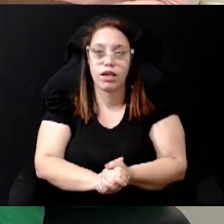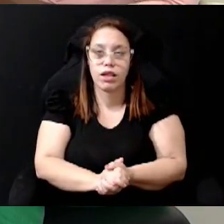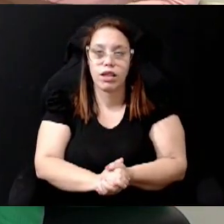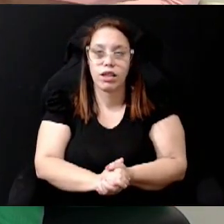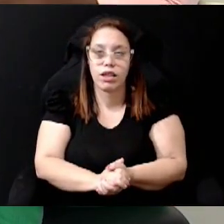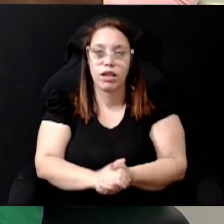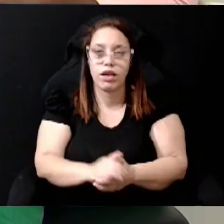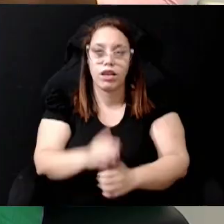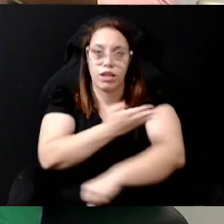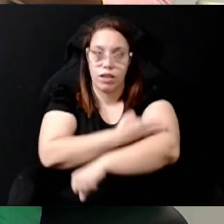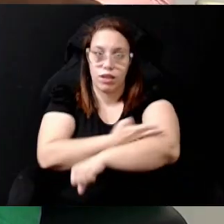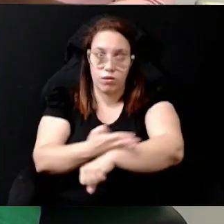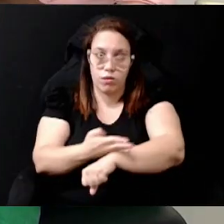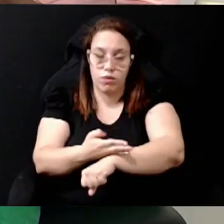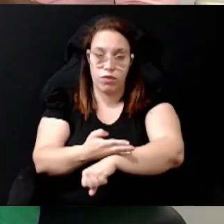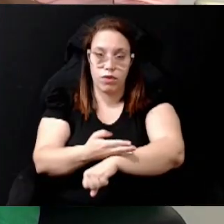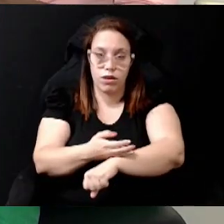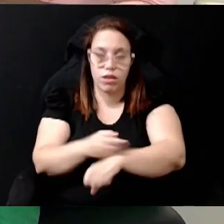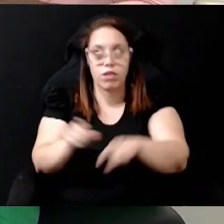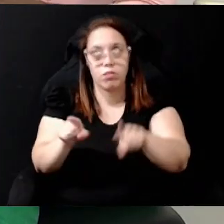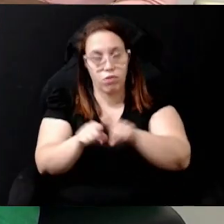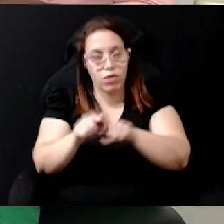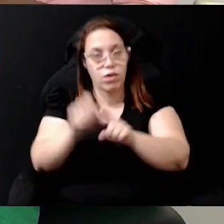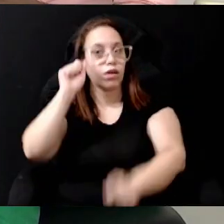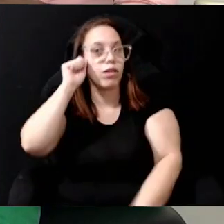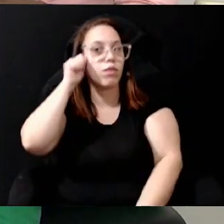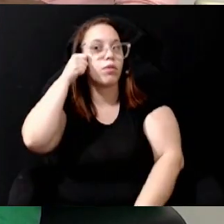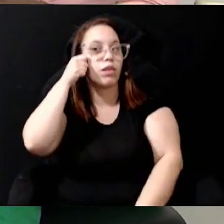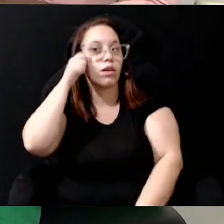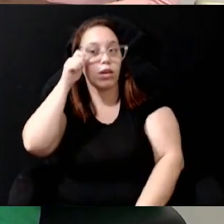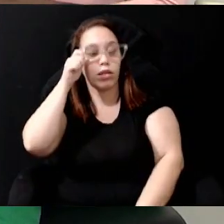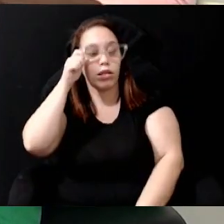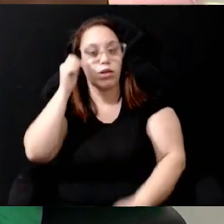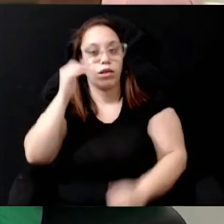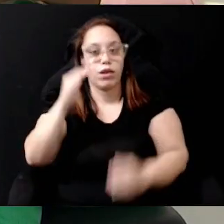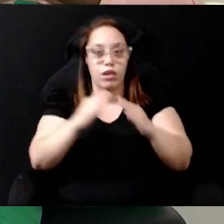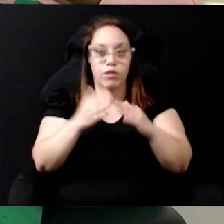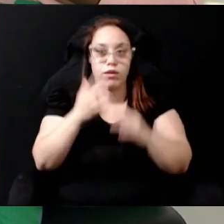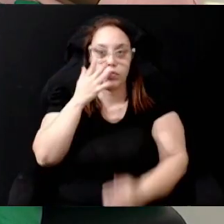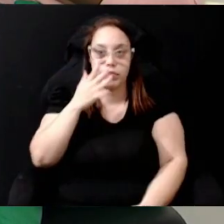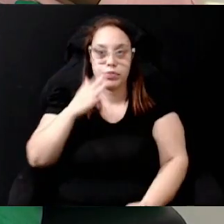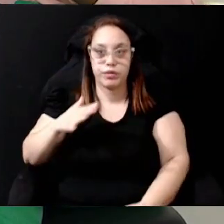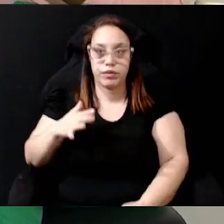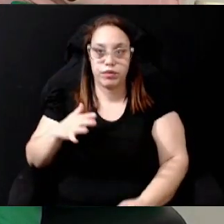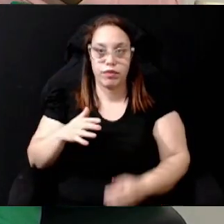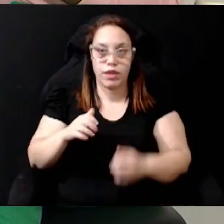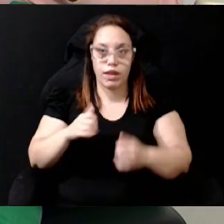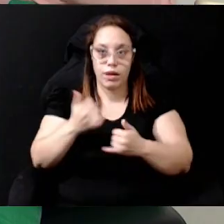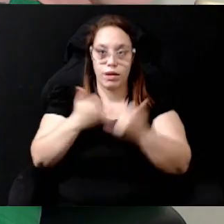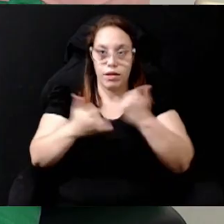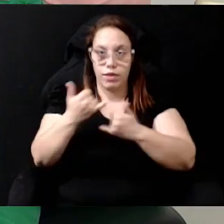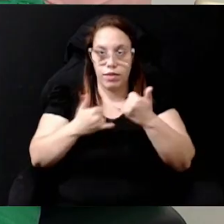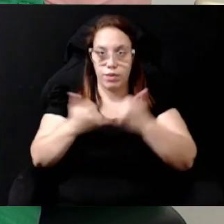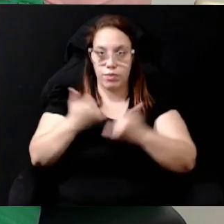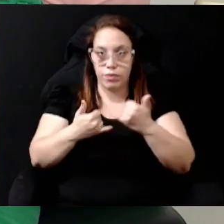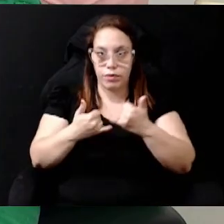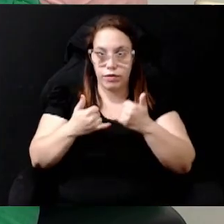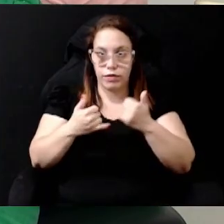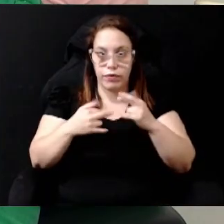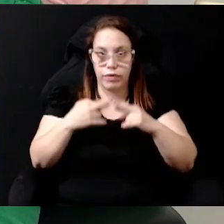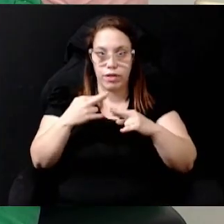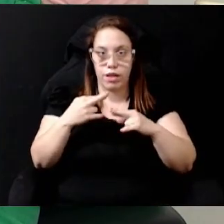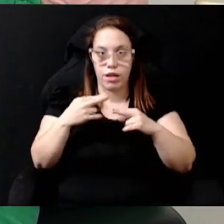os brinquedos são as bonecas negras, por exemplo, que é importante, Exato. né? Que a menina, quando ela vai brincar de casinha, né? A criança, quando ela brinca,